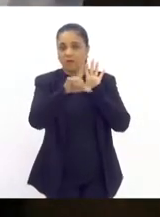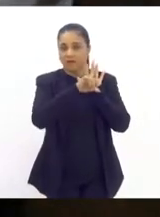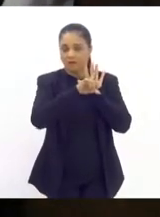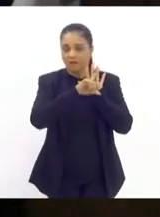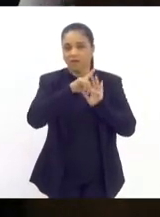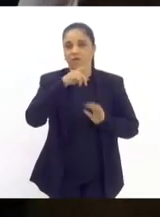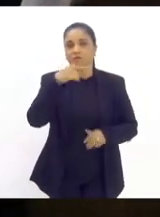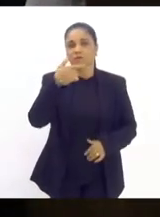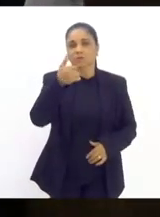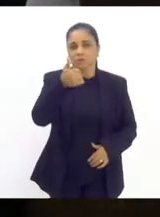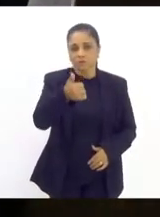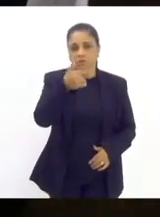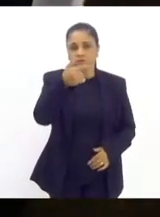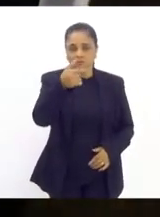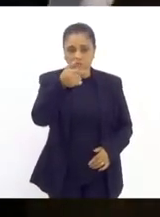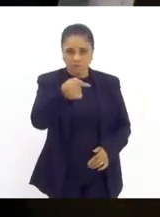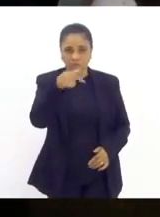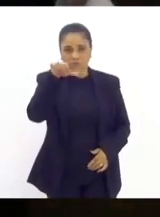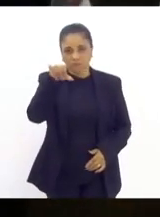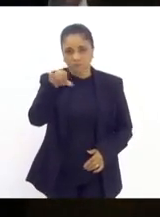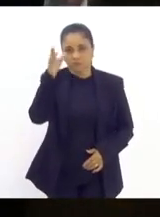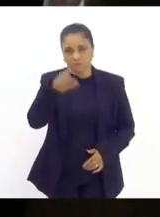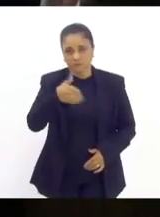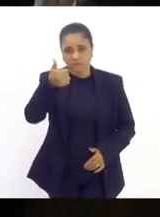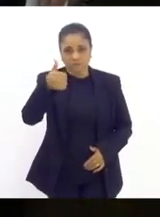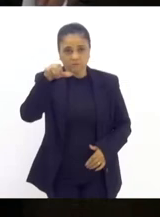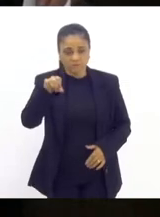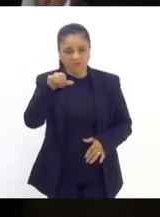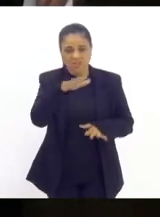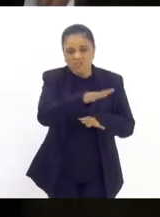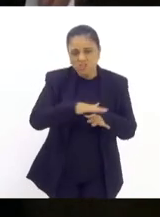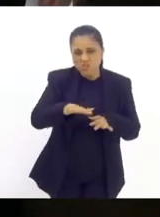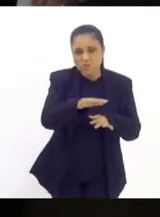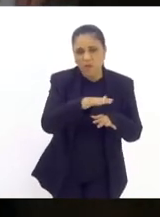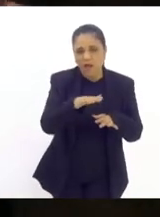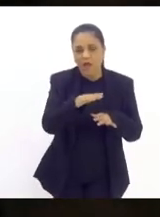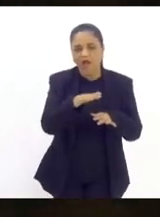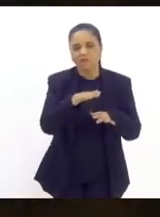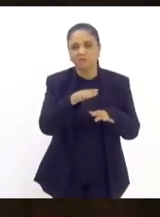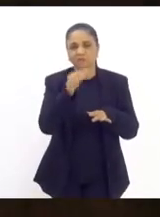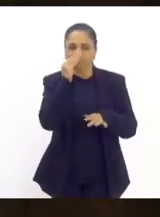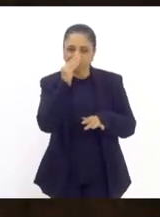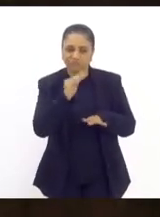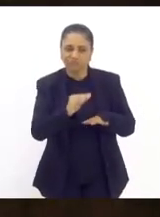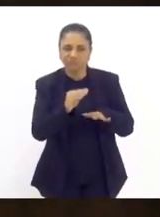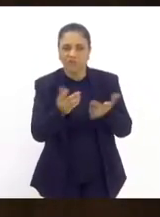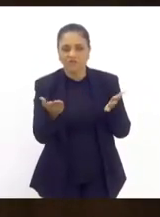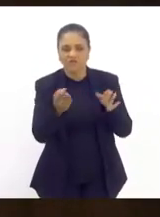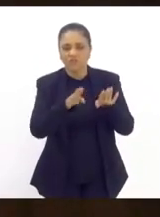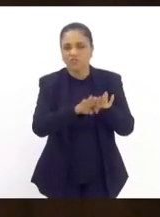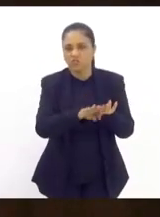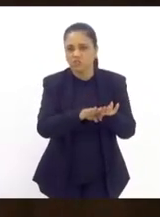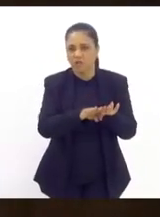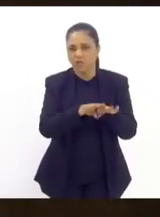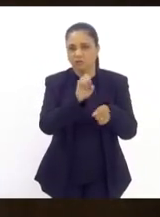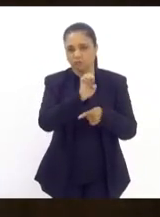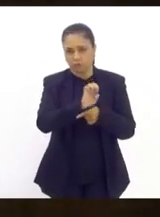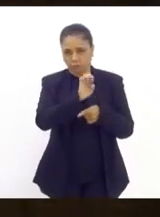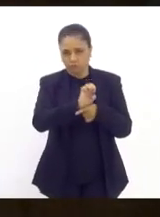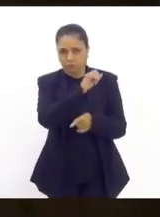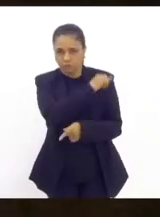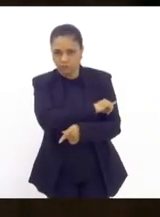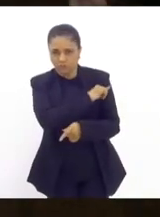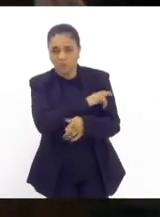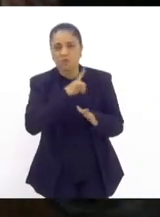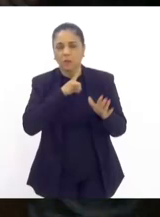dispõe sobre o uso de espaços físicos ansiosos do Governo do Estado do Rio de Janeiro tem o projeto de lei